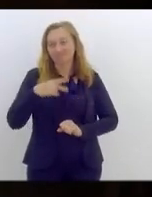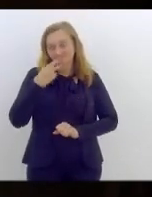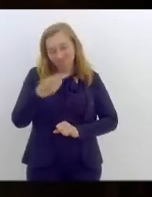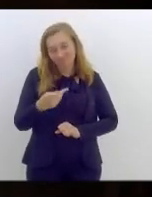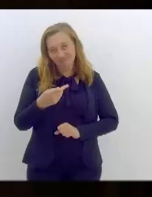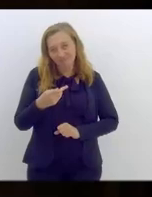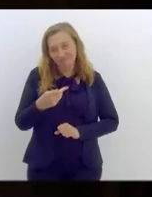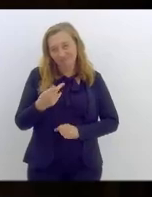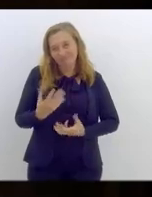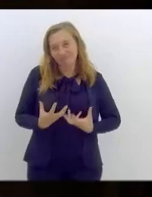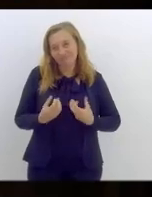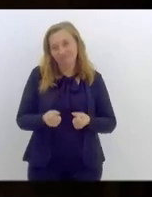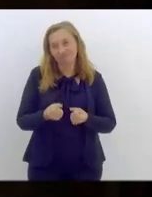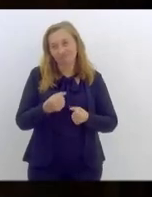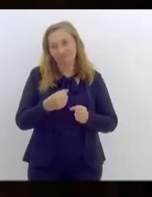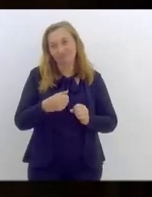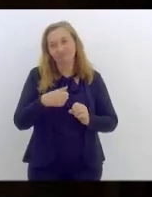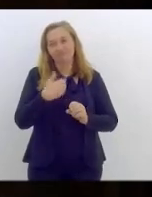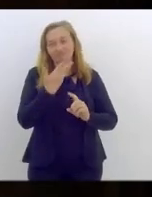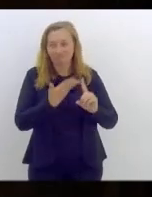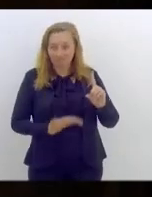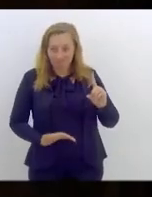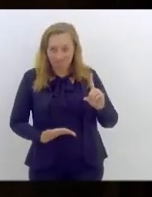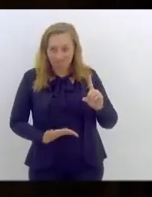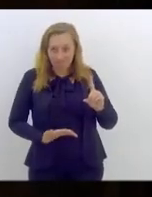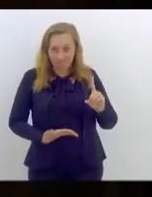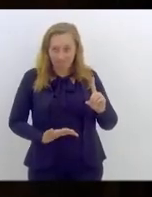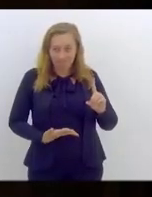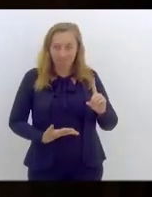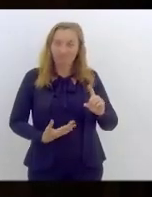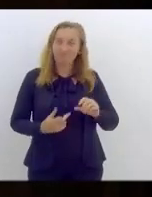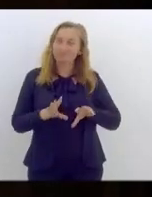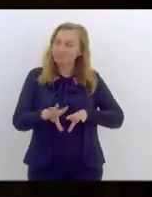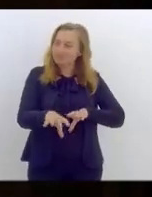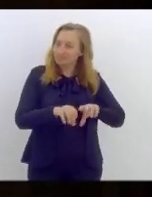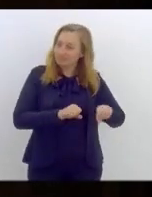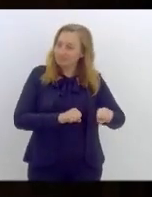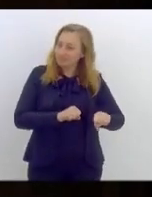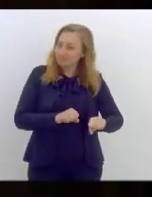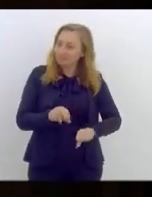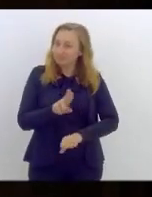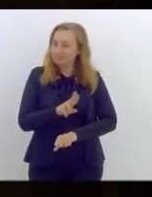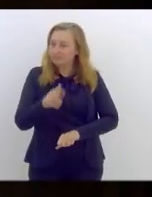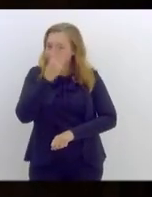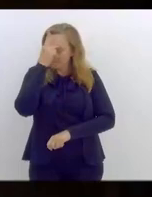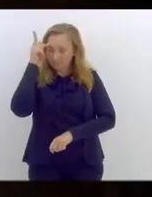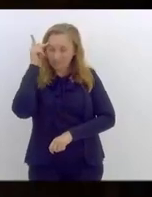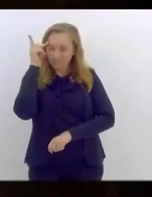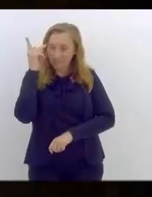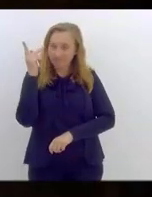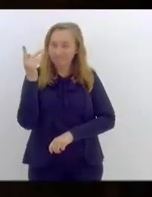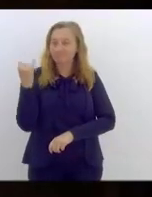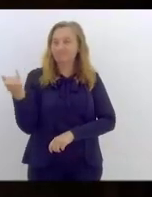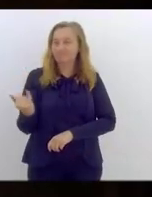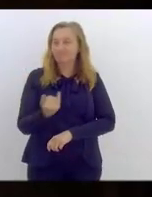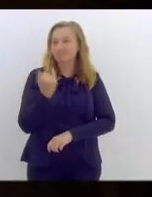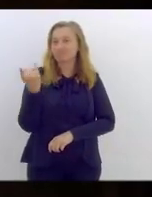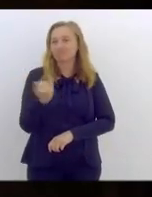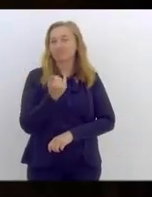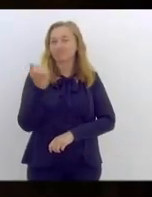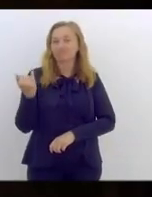isso e receber essa homenagem, receber esse diploma em nome de pessoas tão queridas